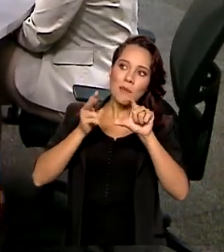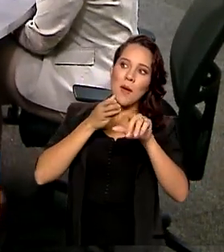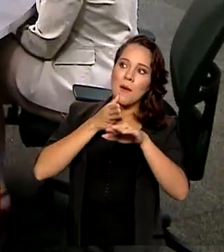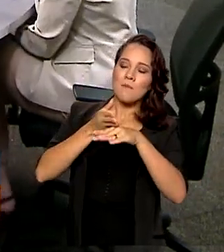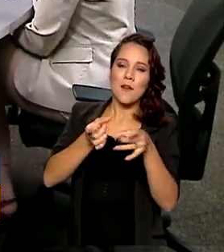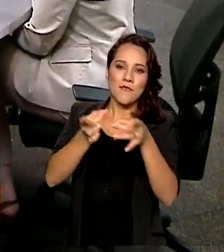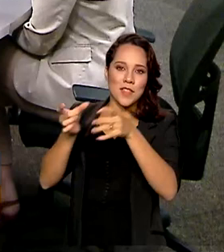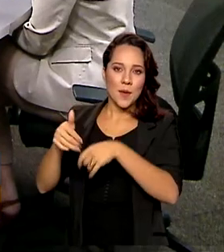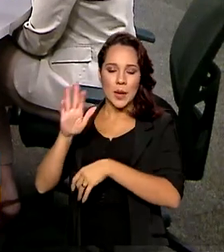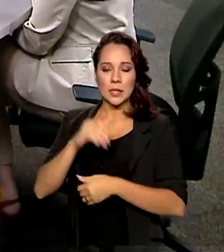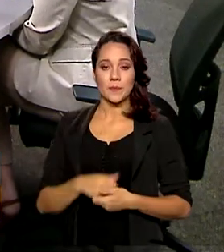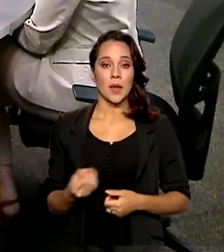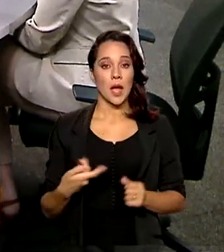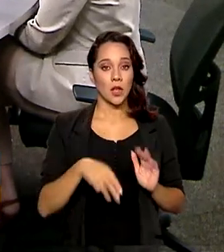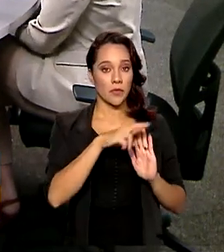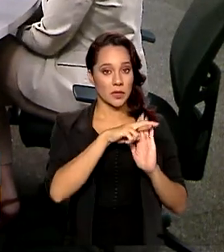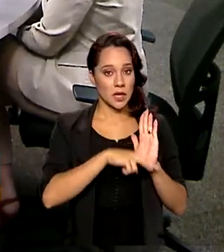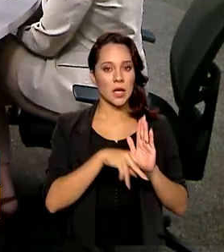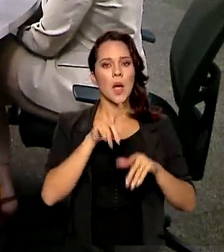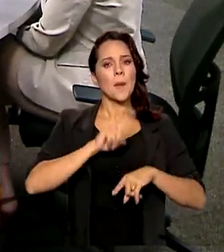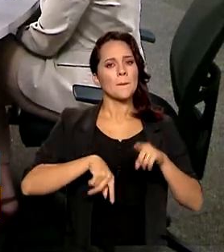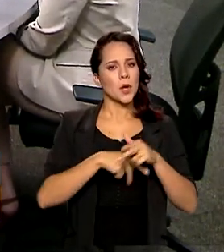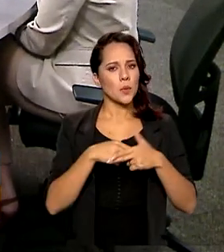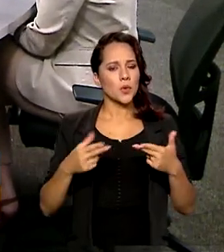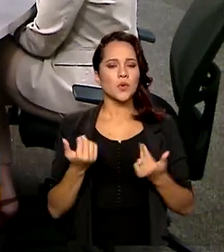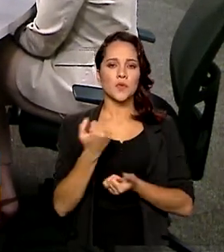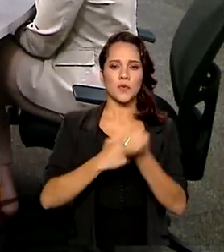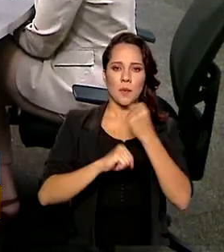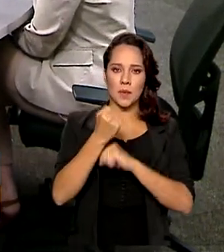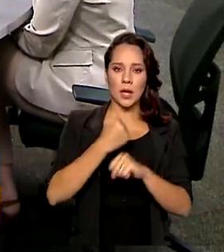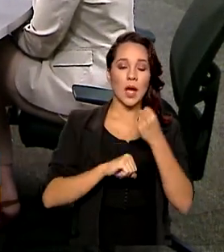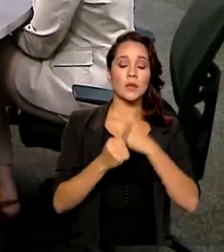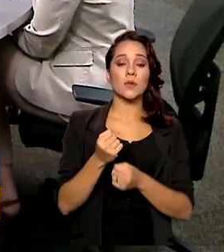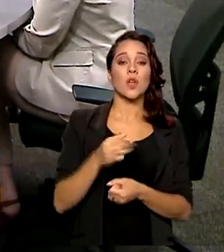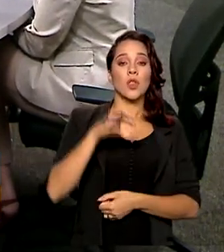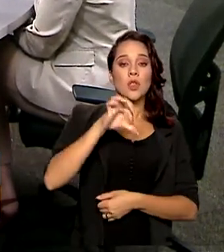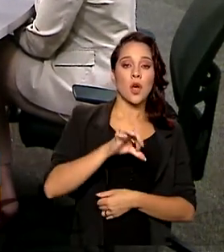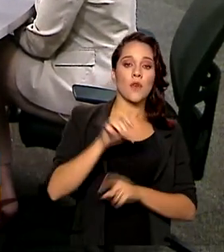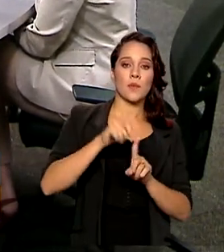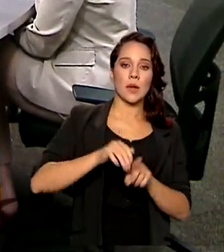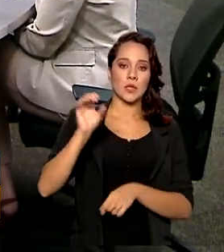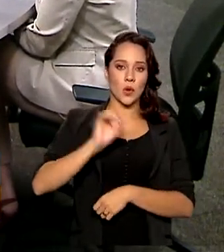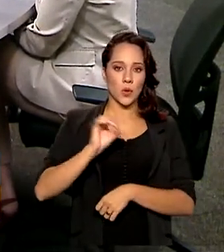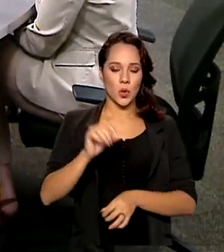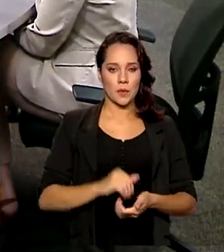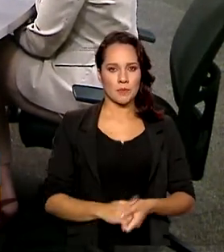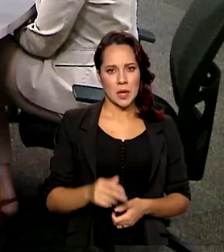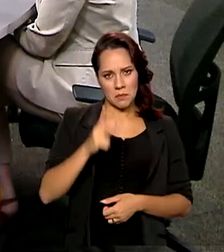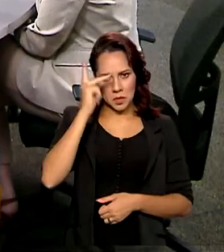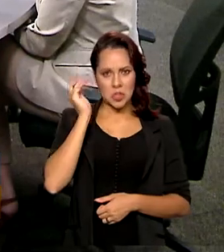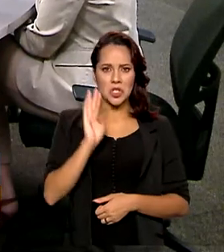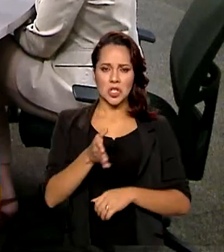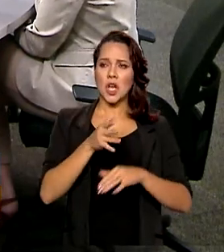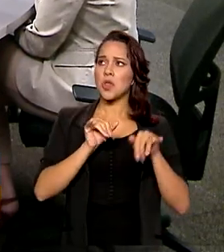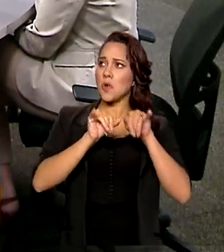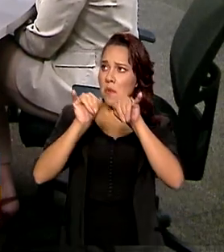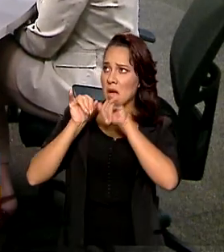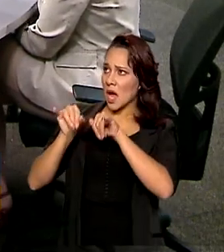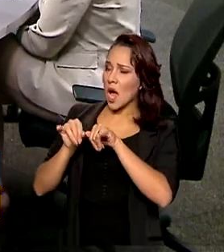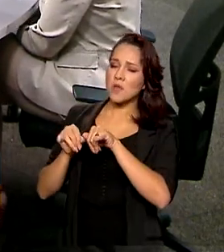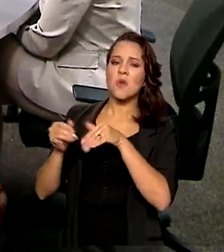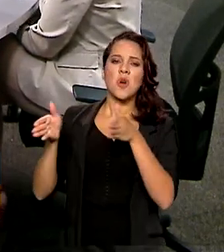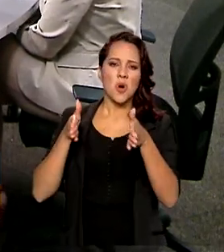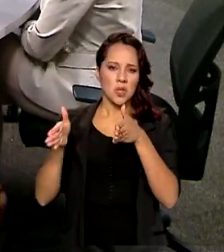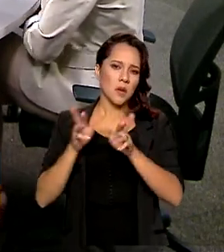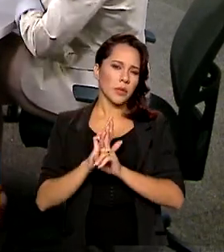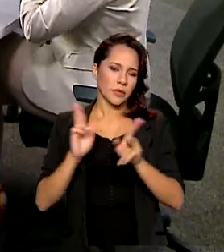mercado maior. A nova regra vale para produtos que forem fabricados a partir de 9 de outubro. Para os que já se encontram no mercado, o prazo